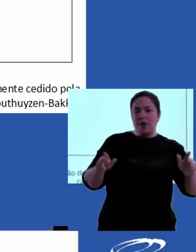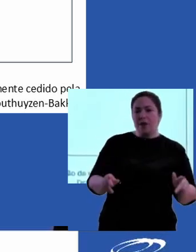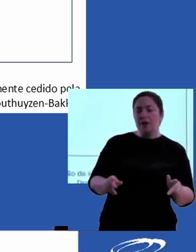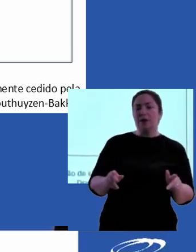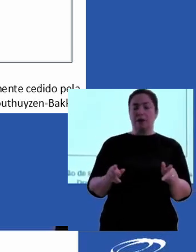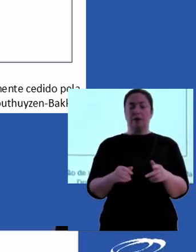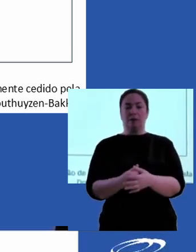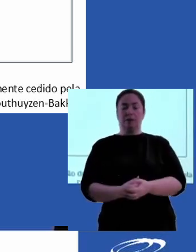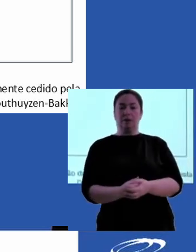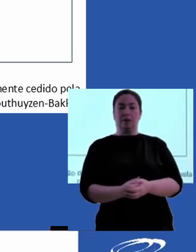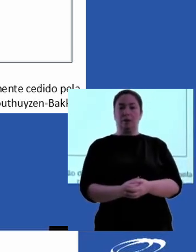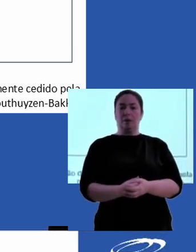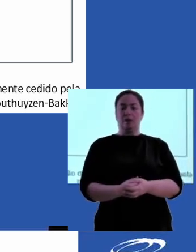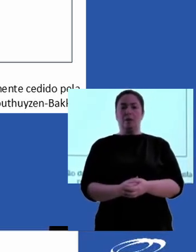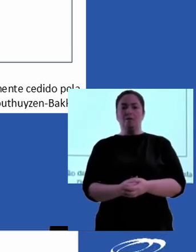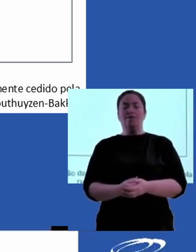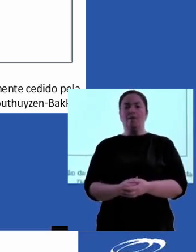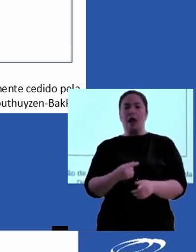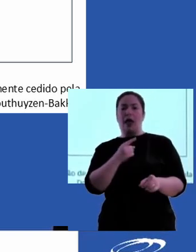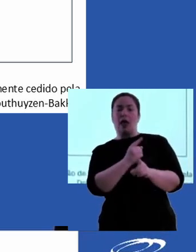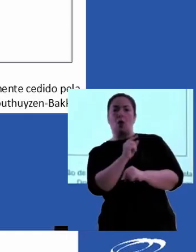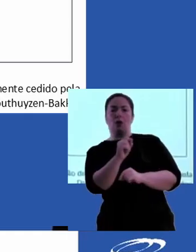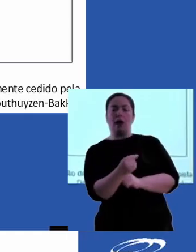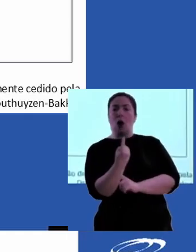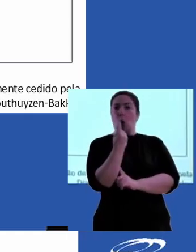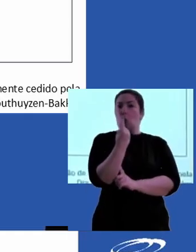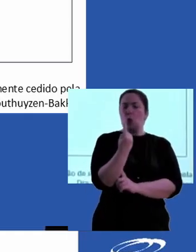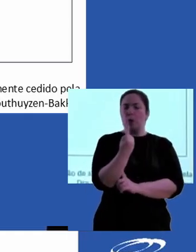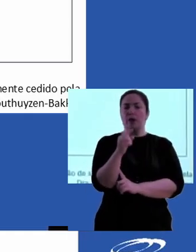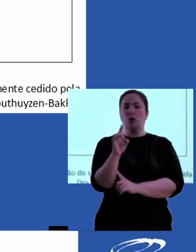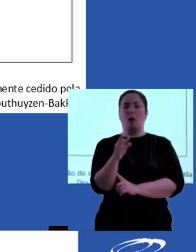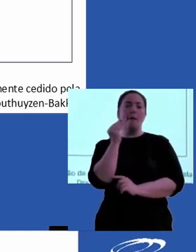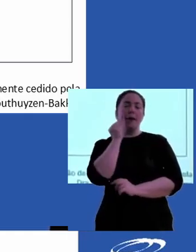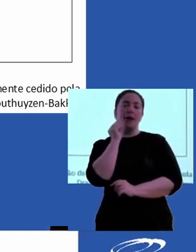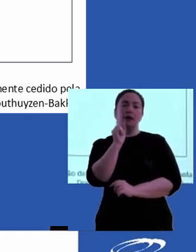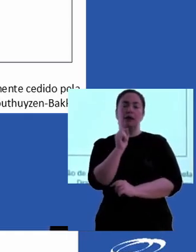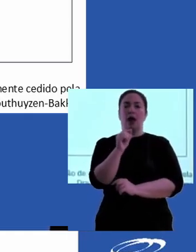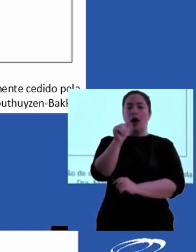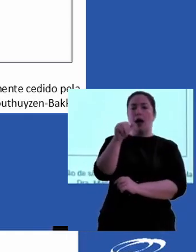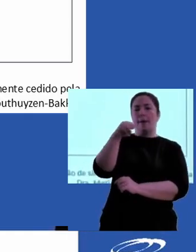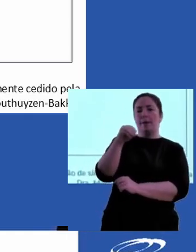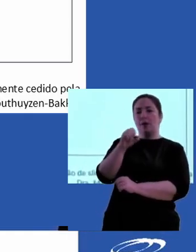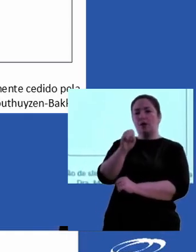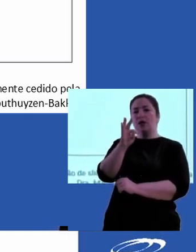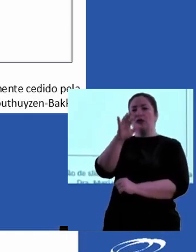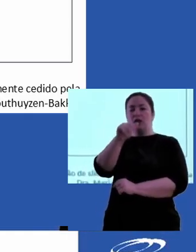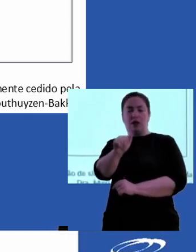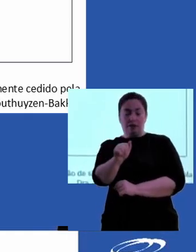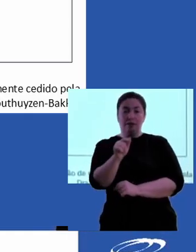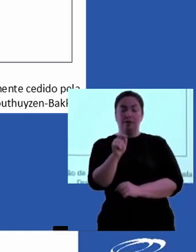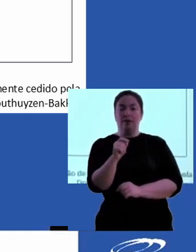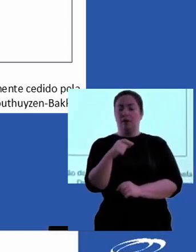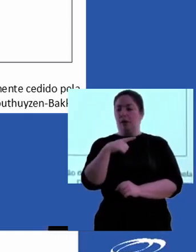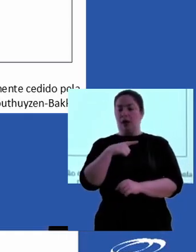unificado. Então, achados de microbiologia: uma única amostra positiva de líquido sinovial, fluido de sonicação ou tecido periprotético. Isso já